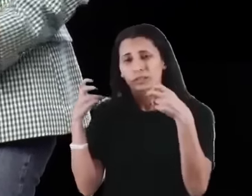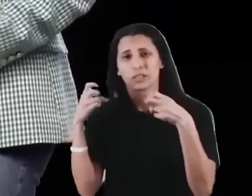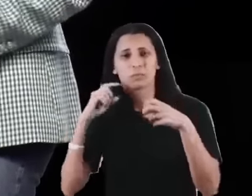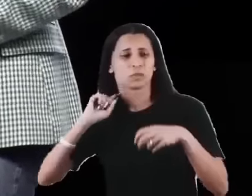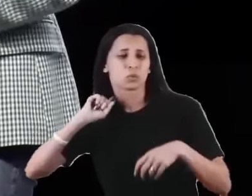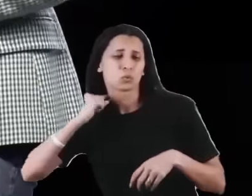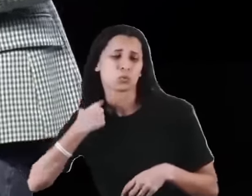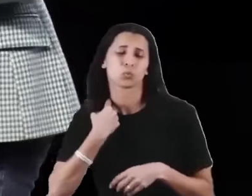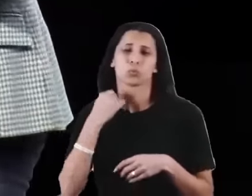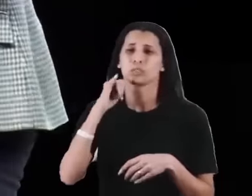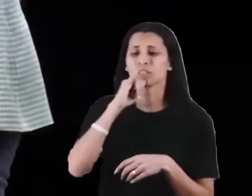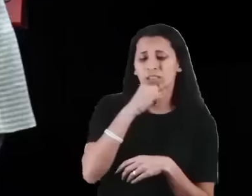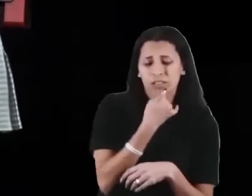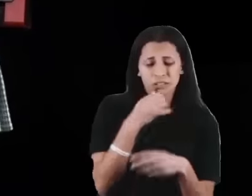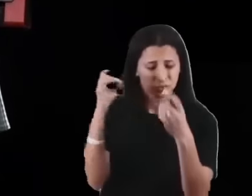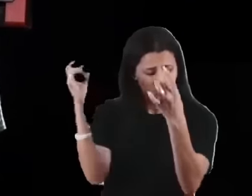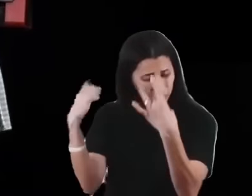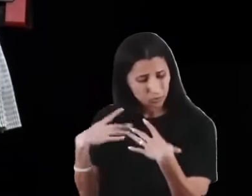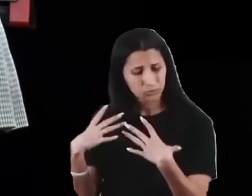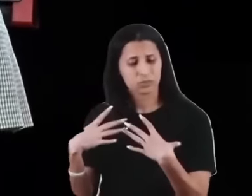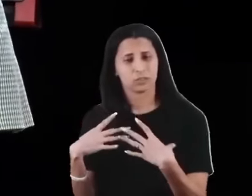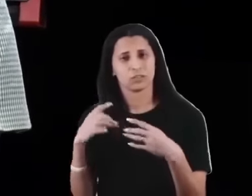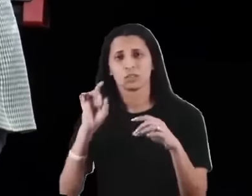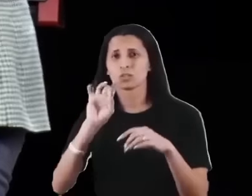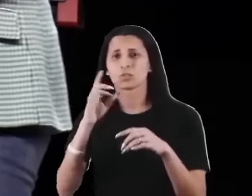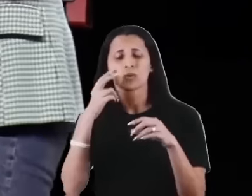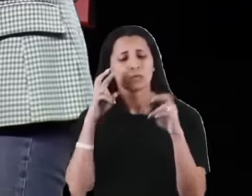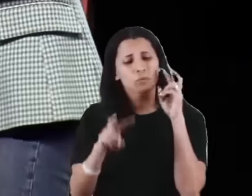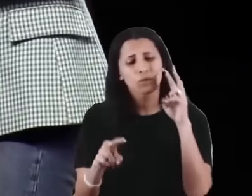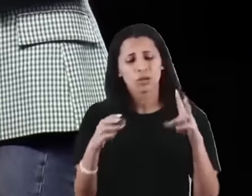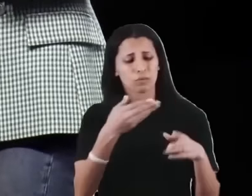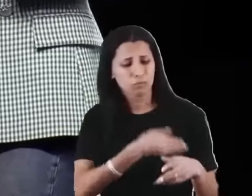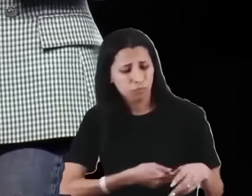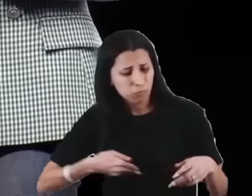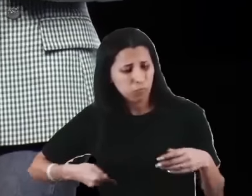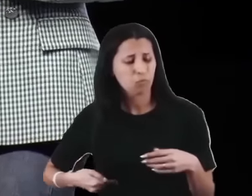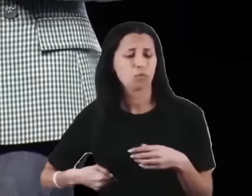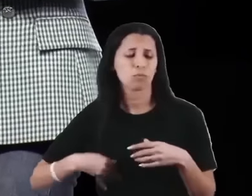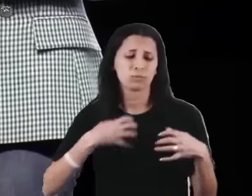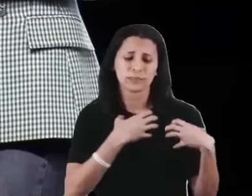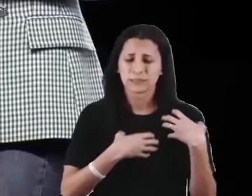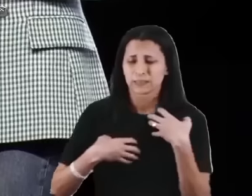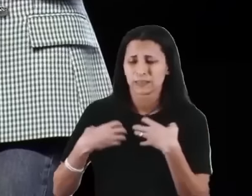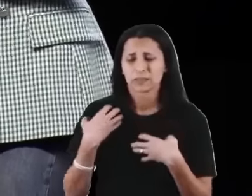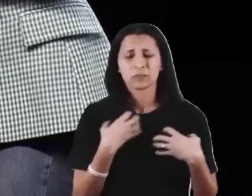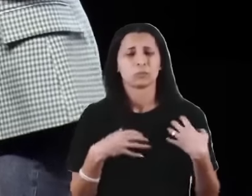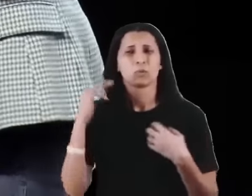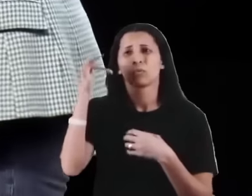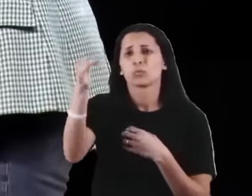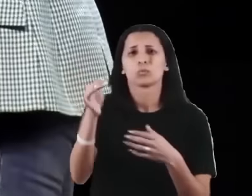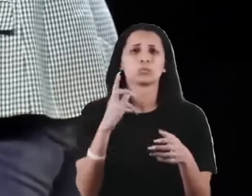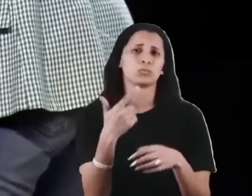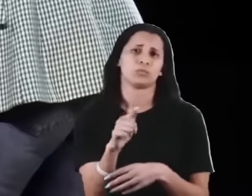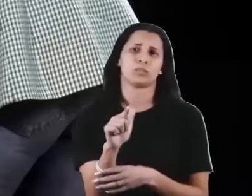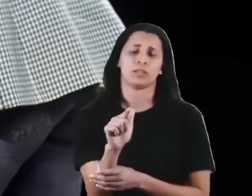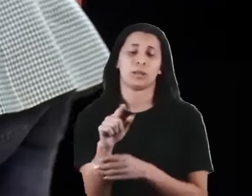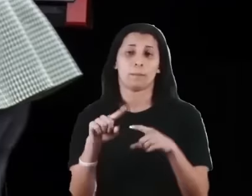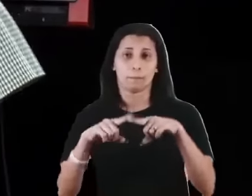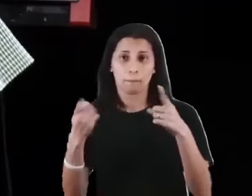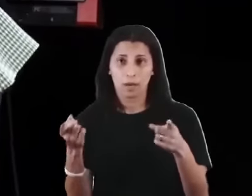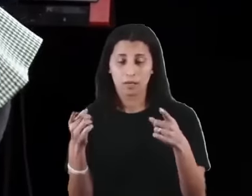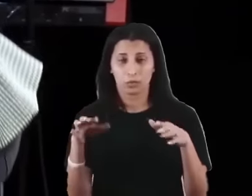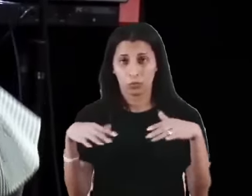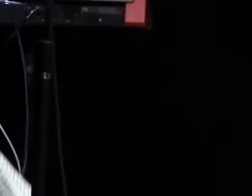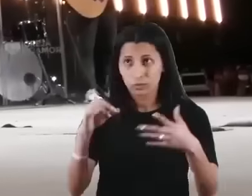abandonada a gente só enxerga a escassez fome e desespero ausência de futuro mas quando o